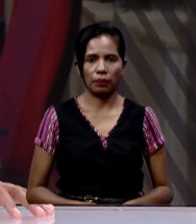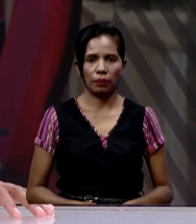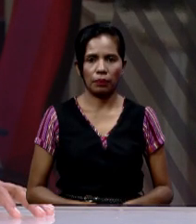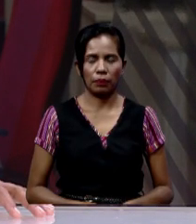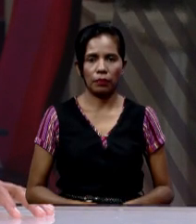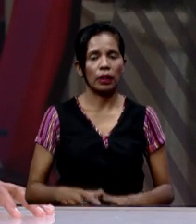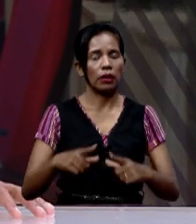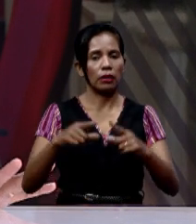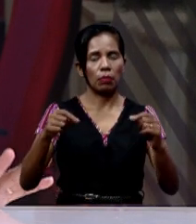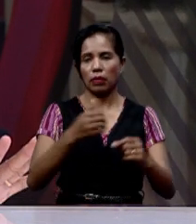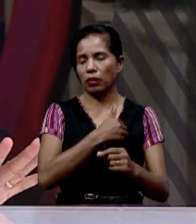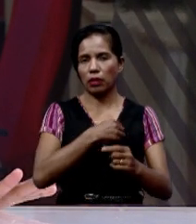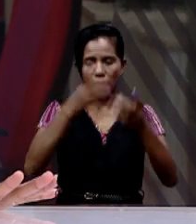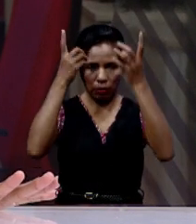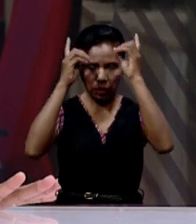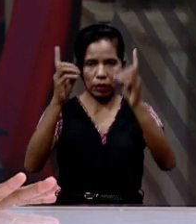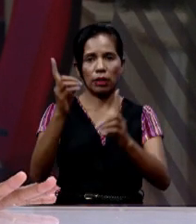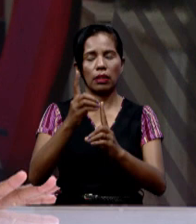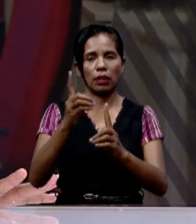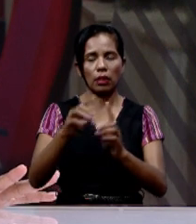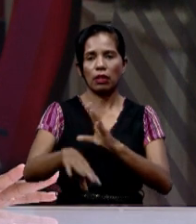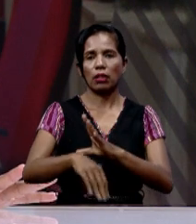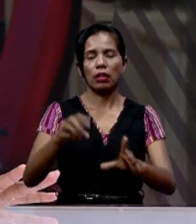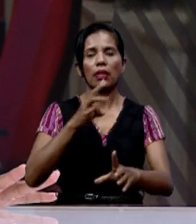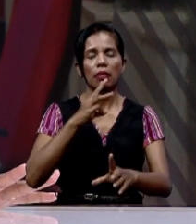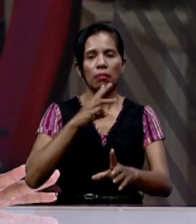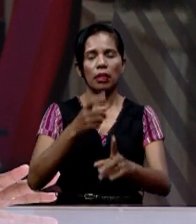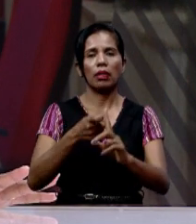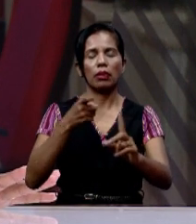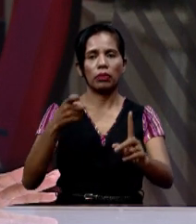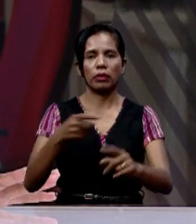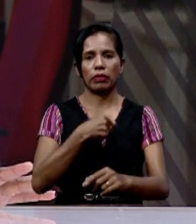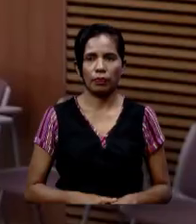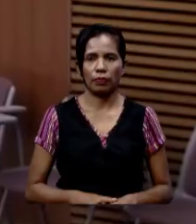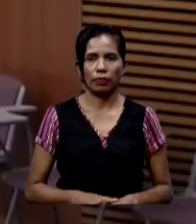Japão se dok decidi data atuasai B husi nuklear Fukushima.